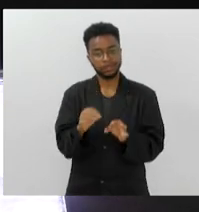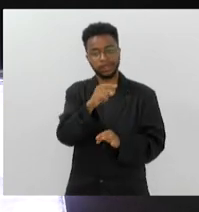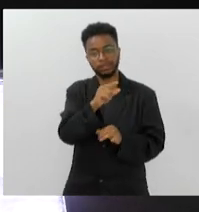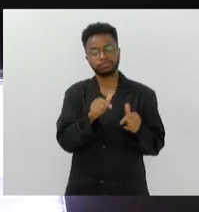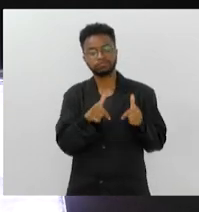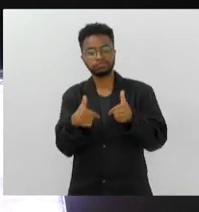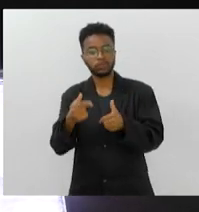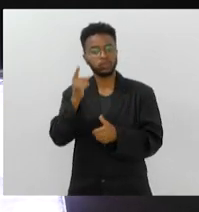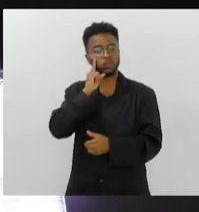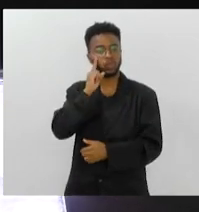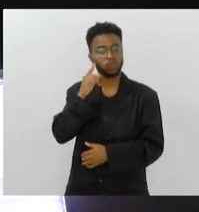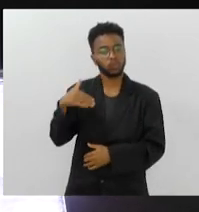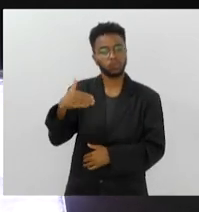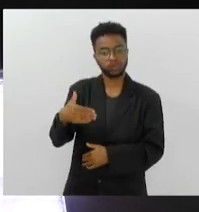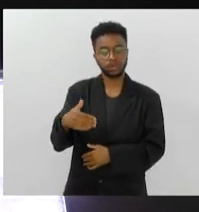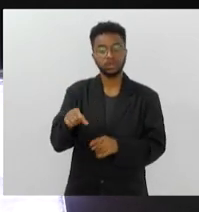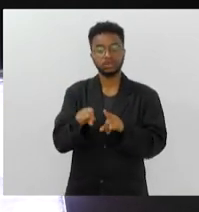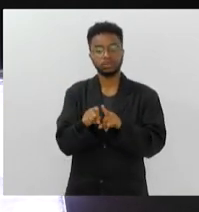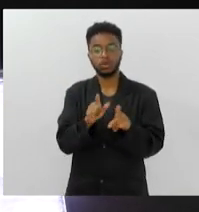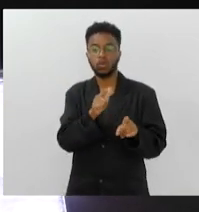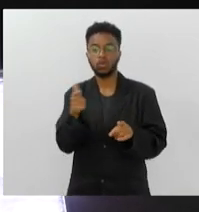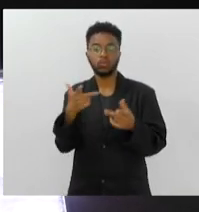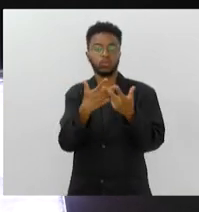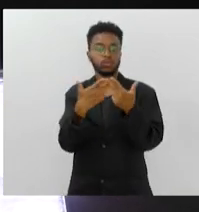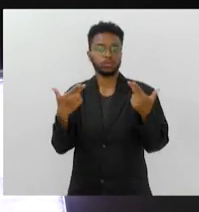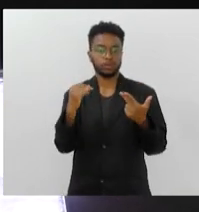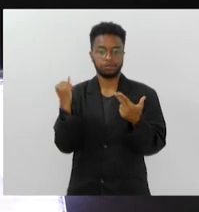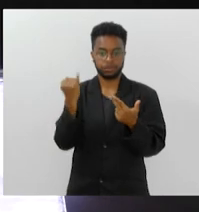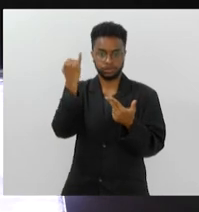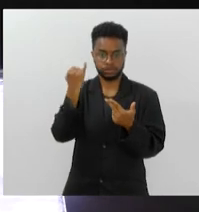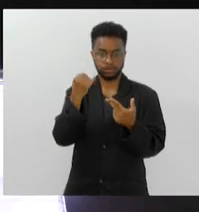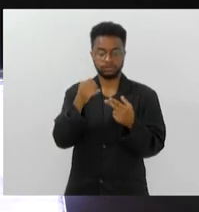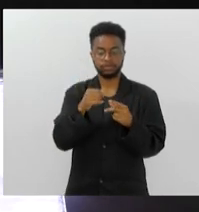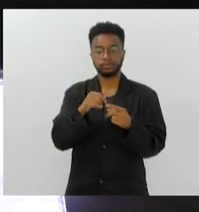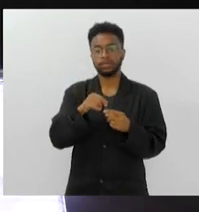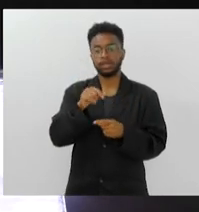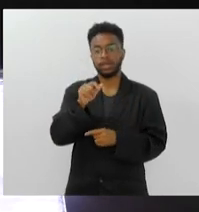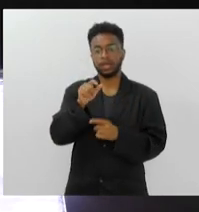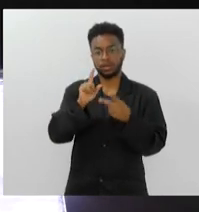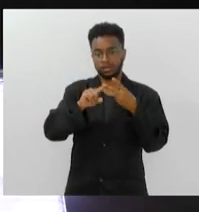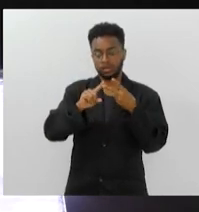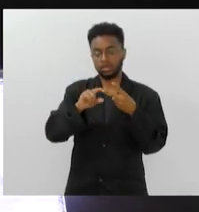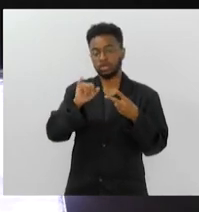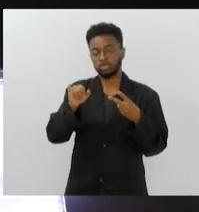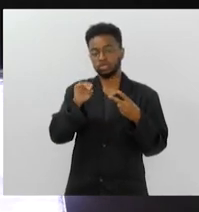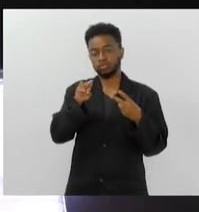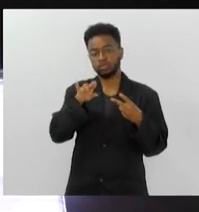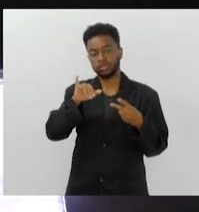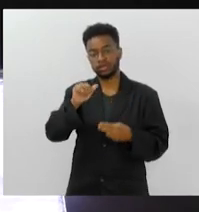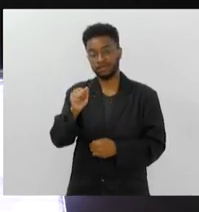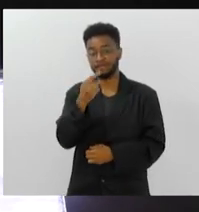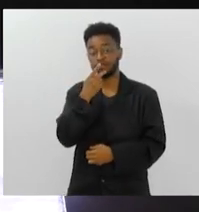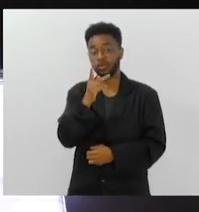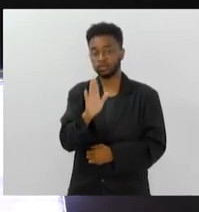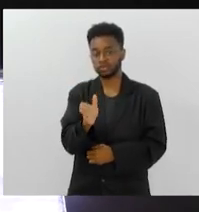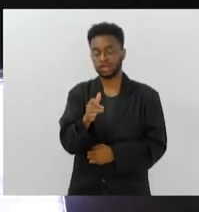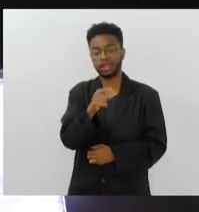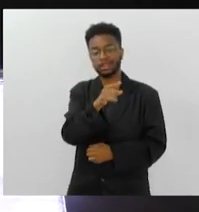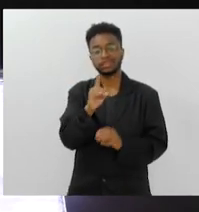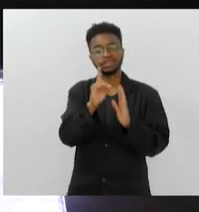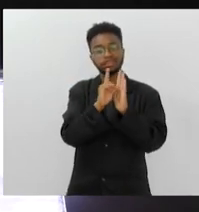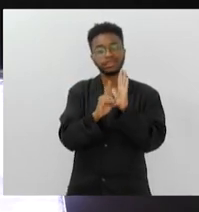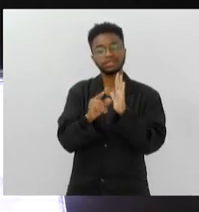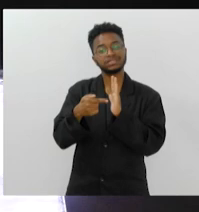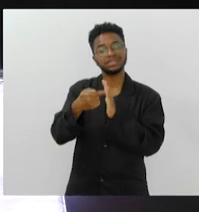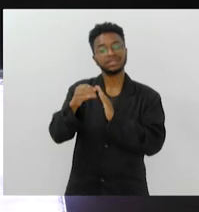dia a dia. E uma outra coisa importante, que aí a doutora Júnia destacou, o senhor Orlandino, na década de 70,